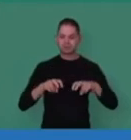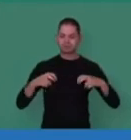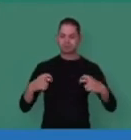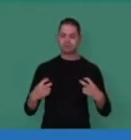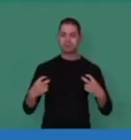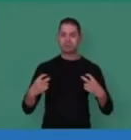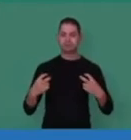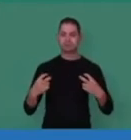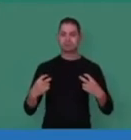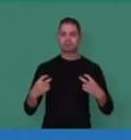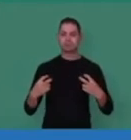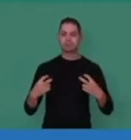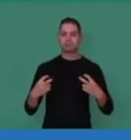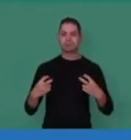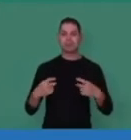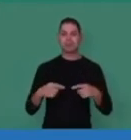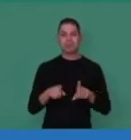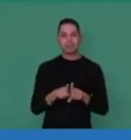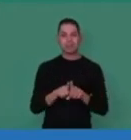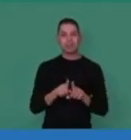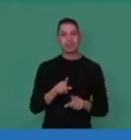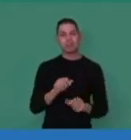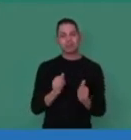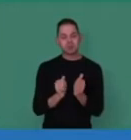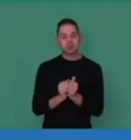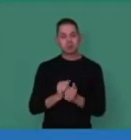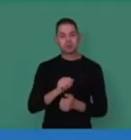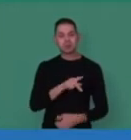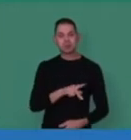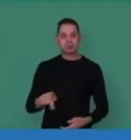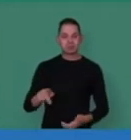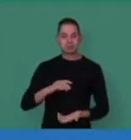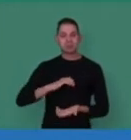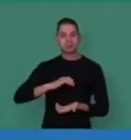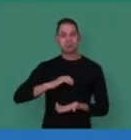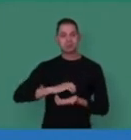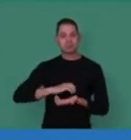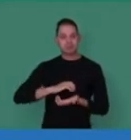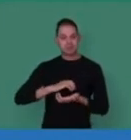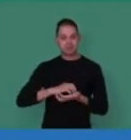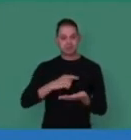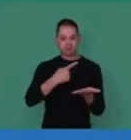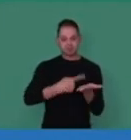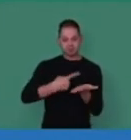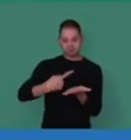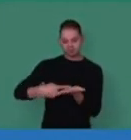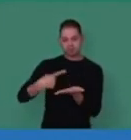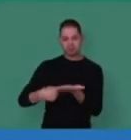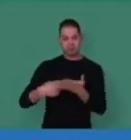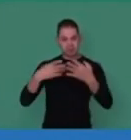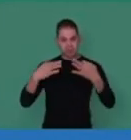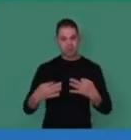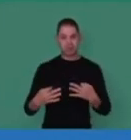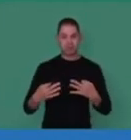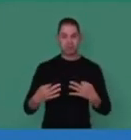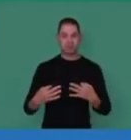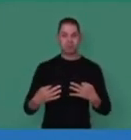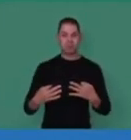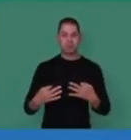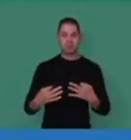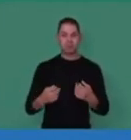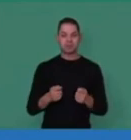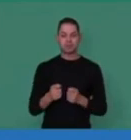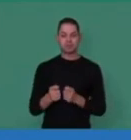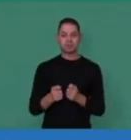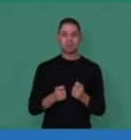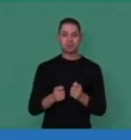e, de repente, se sentar também com o presidente do STF e fazer um acordo de cavalheiros, para que isso possa ter um freio de